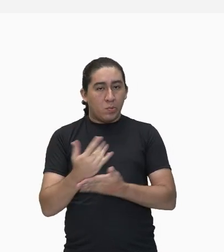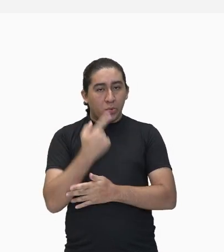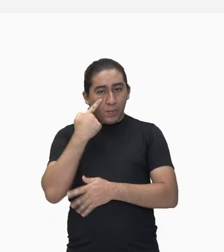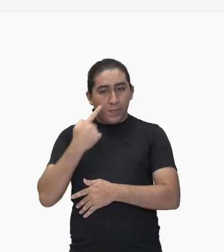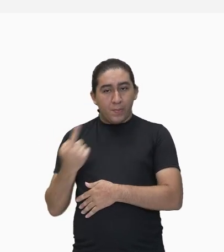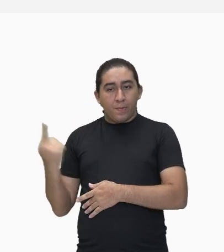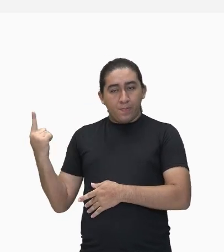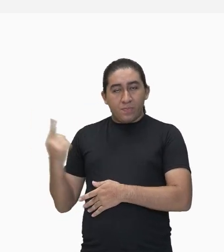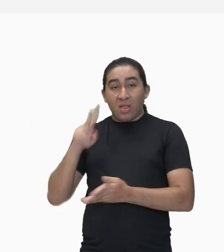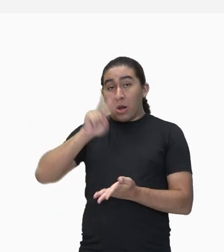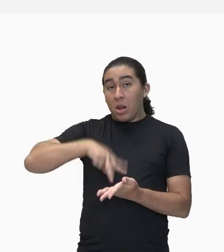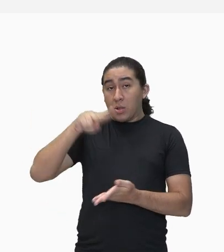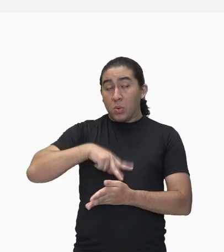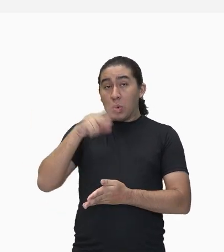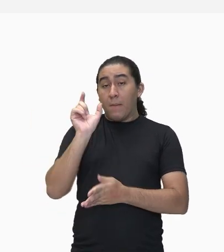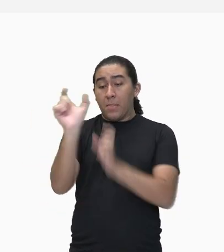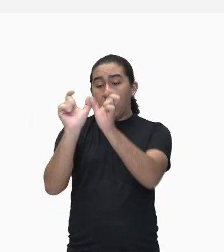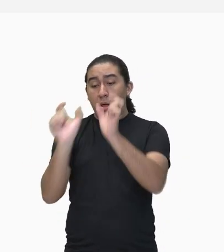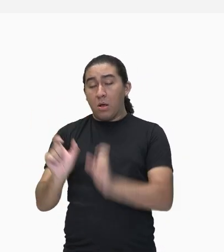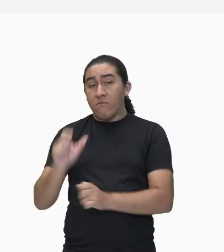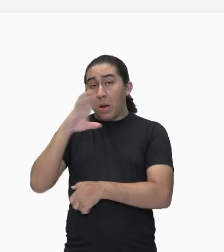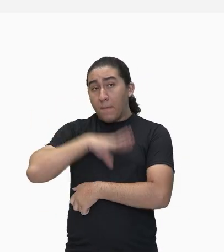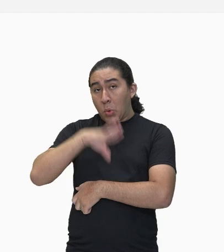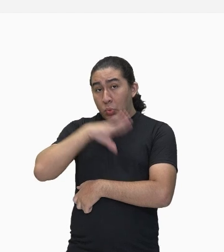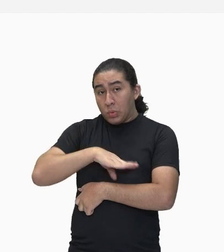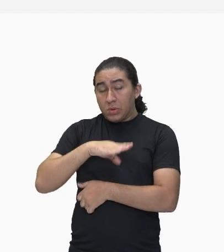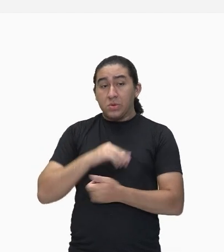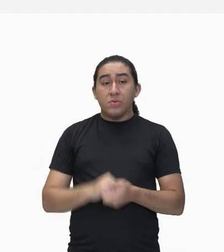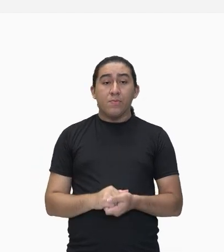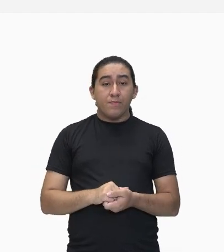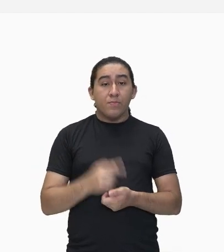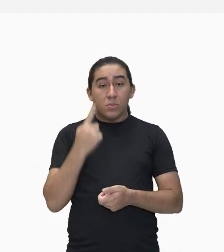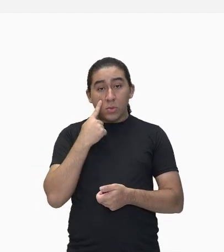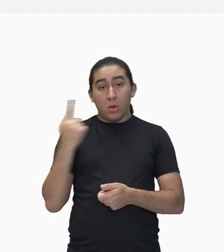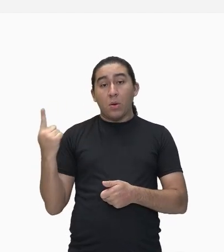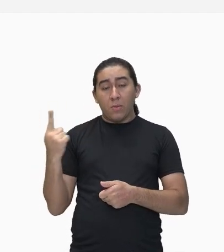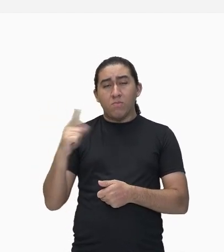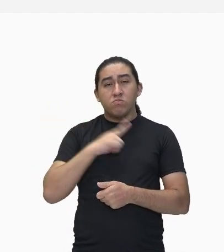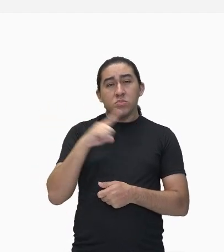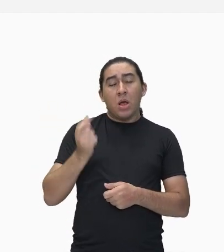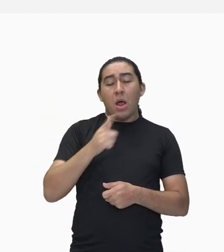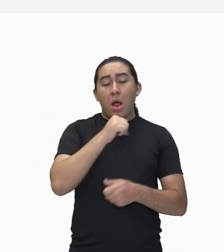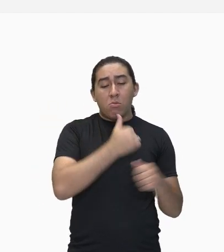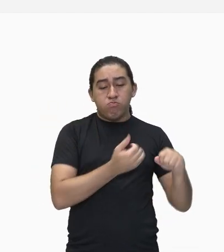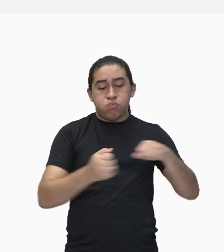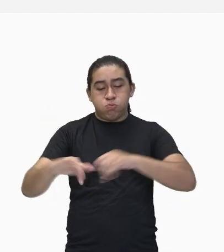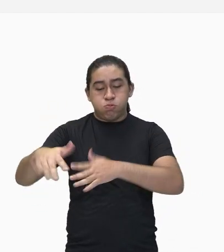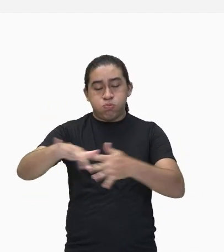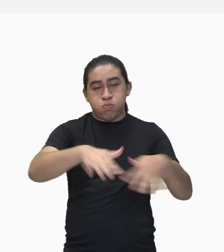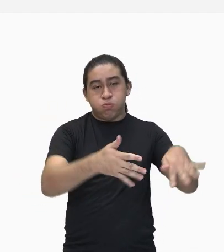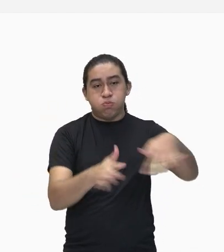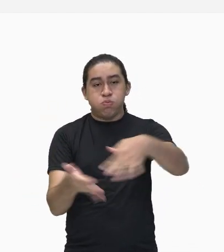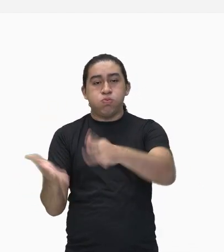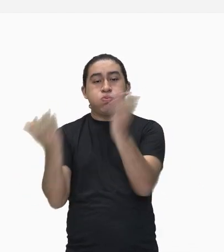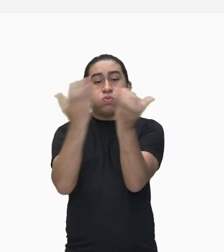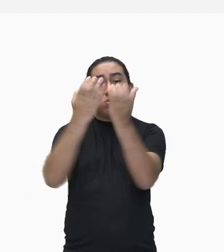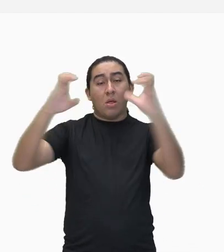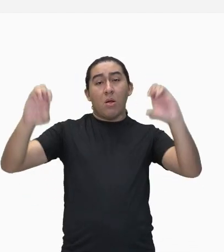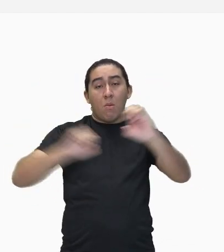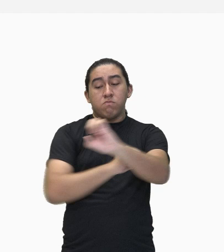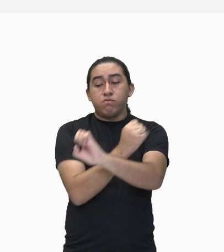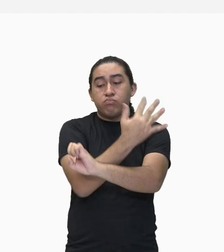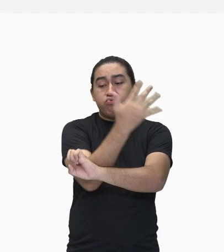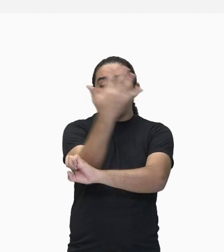Então, o poema Canto do Piaga. Pelas ondas do mar sem limites, basta selva sem folhas